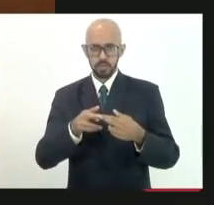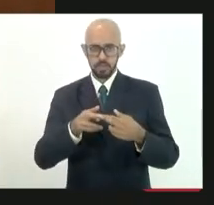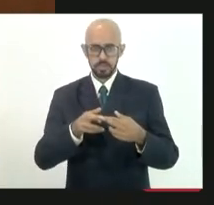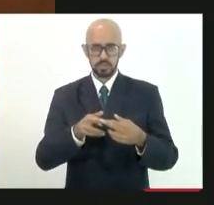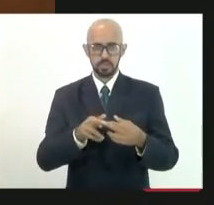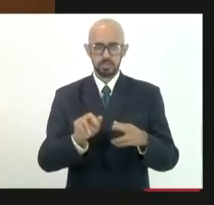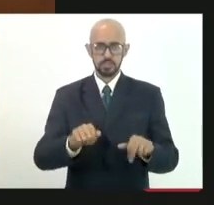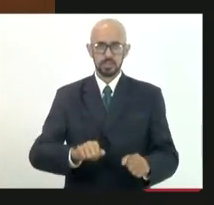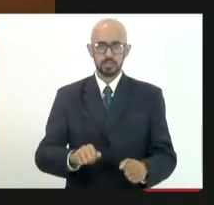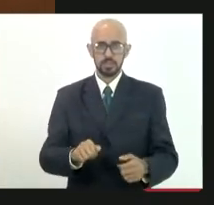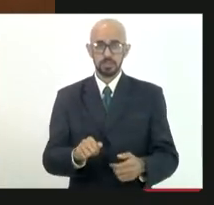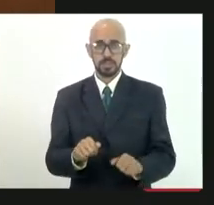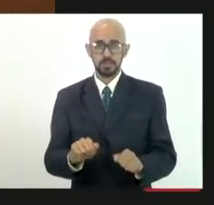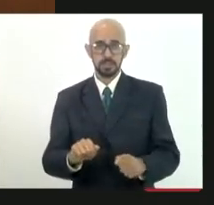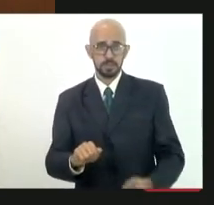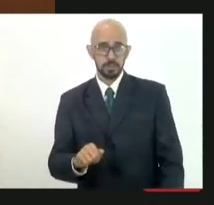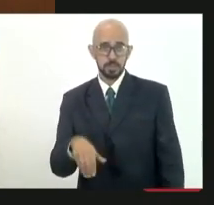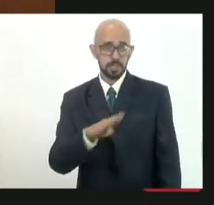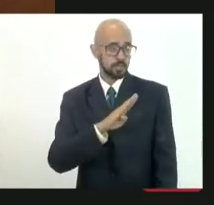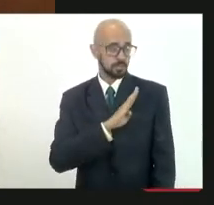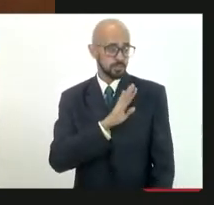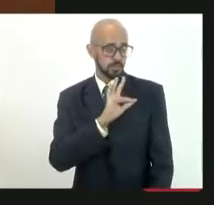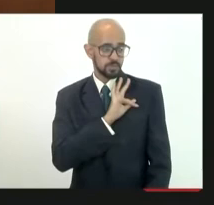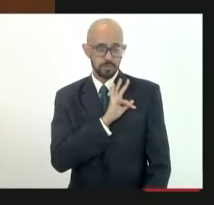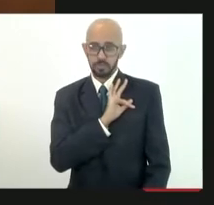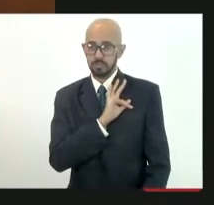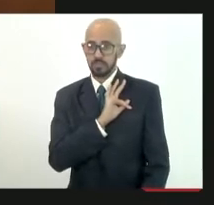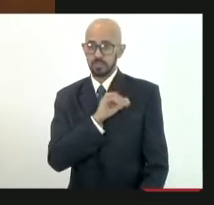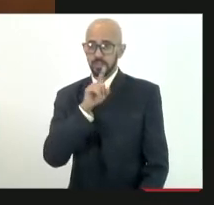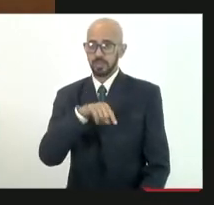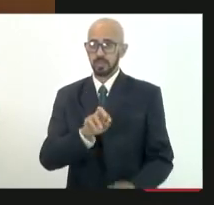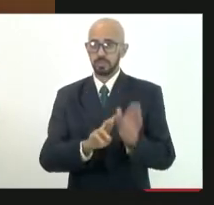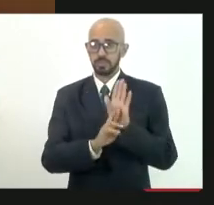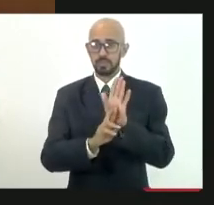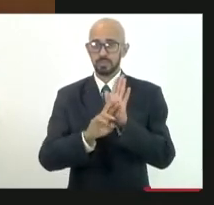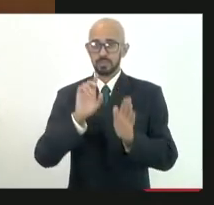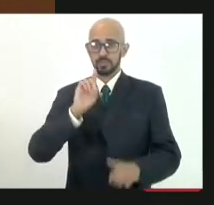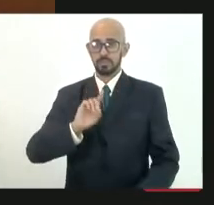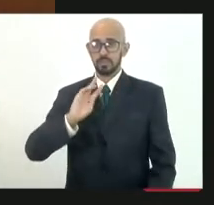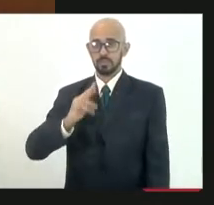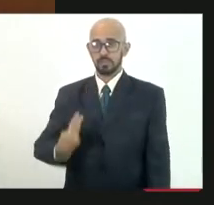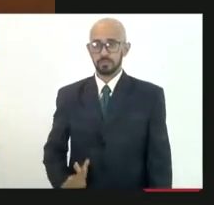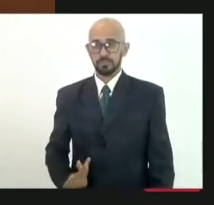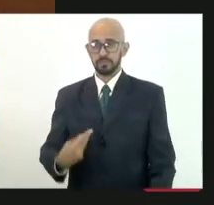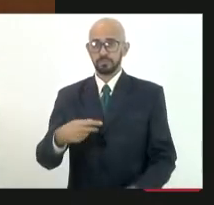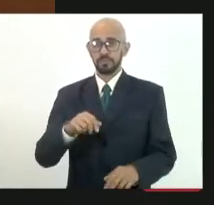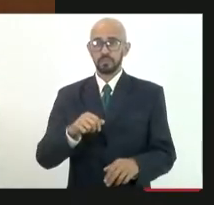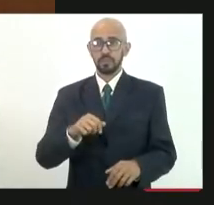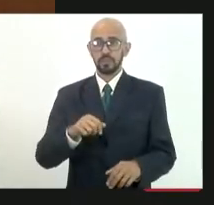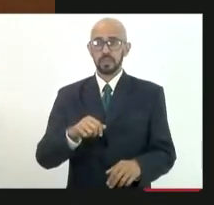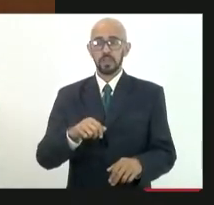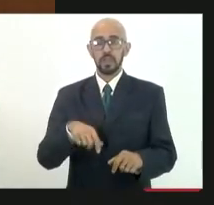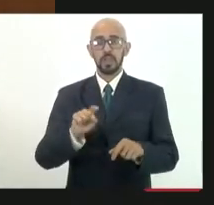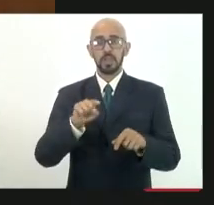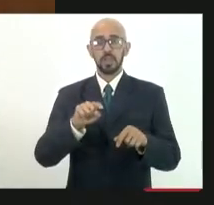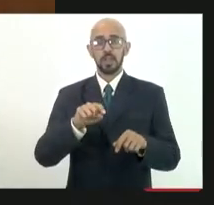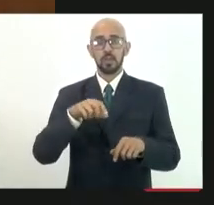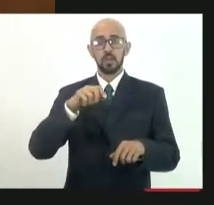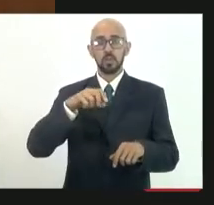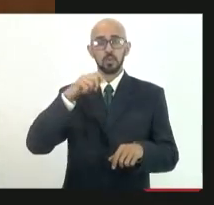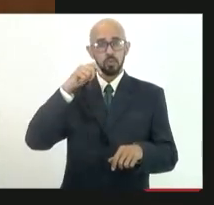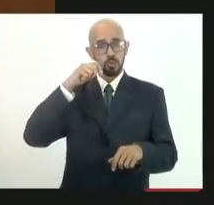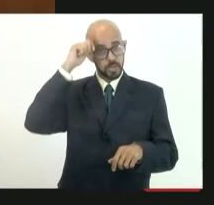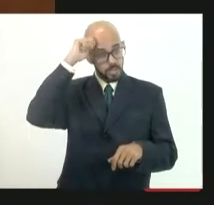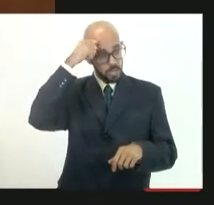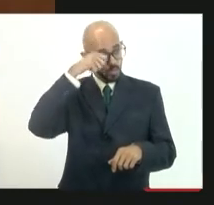dos direitos humanos na Baixada Fluminense. É um prazer contar com a presença do Júlio aqui. Negro Gum, né, representando o nosso Cedine,